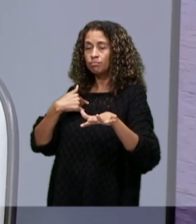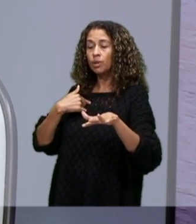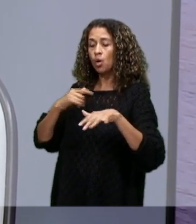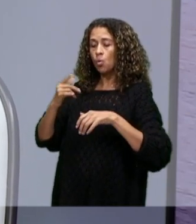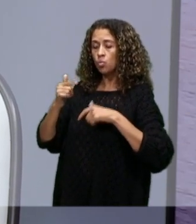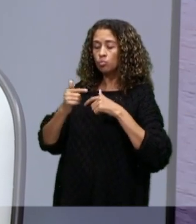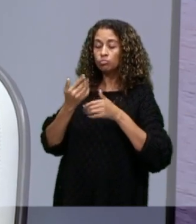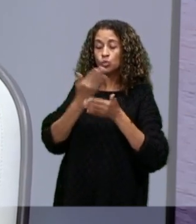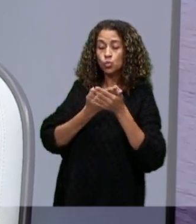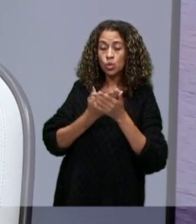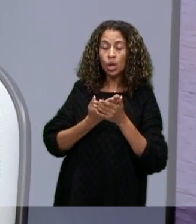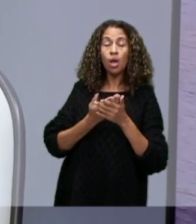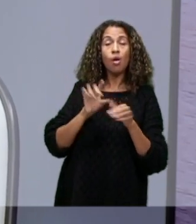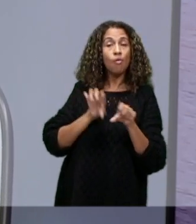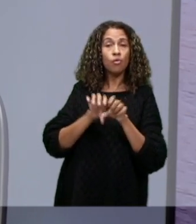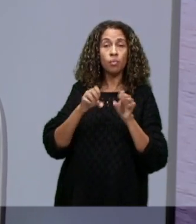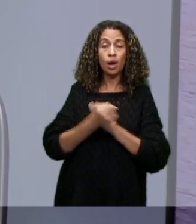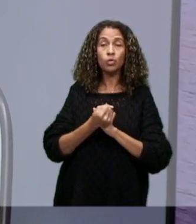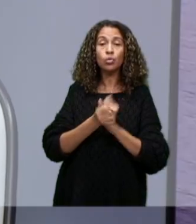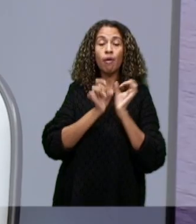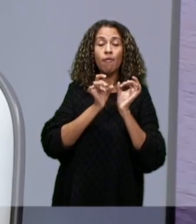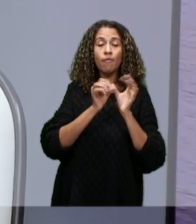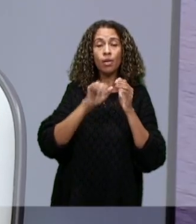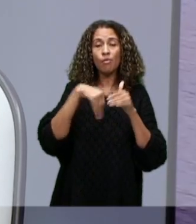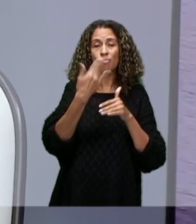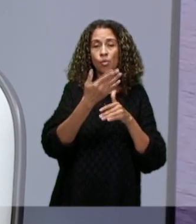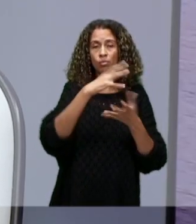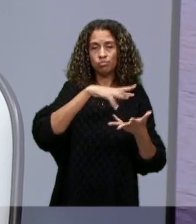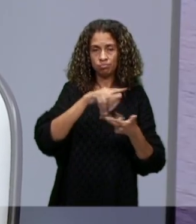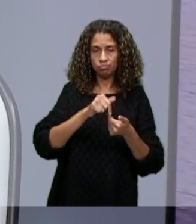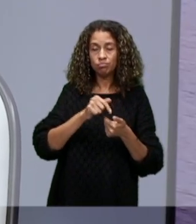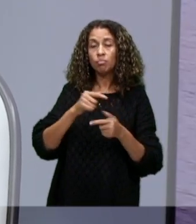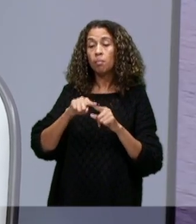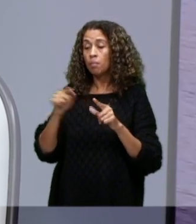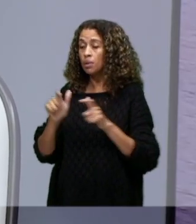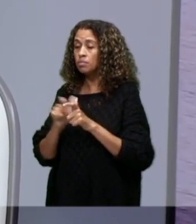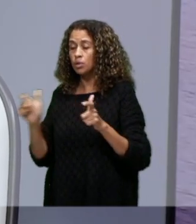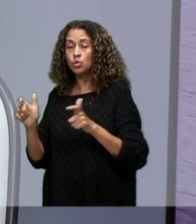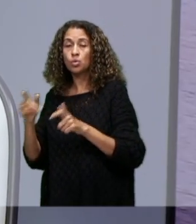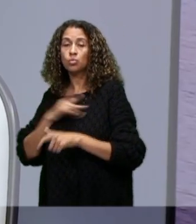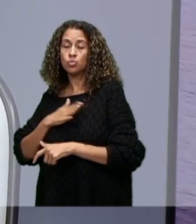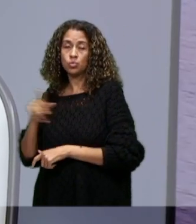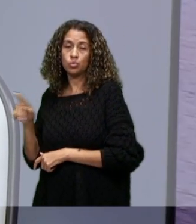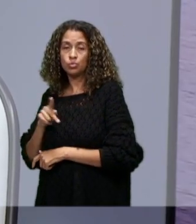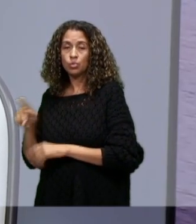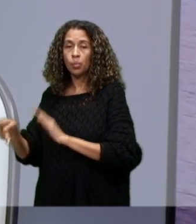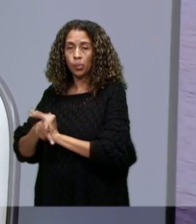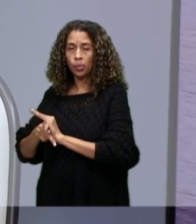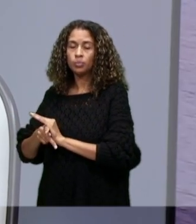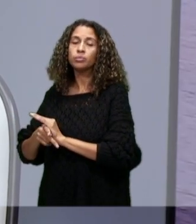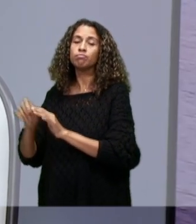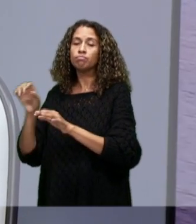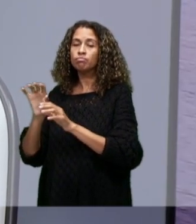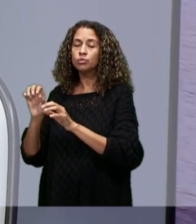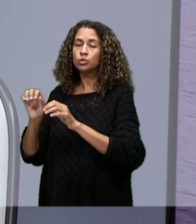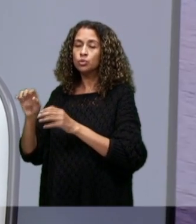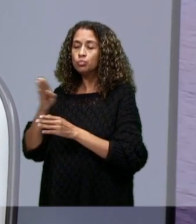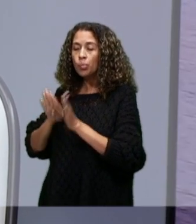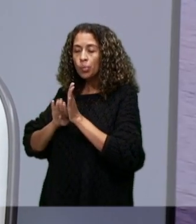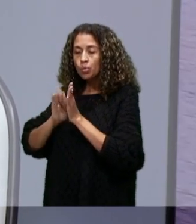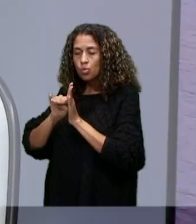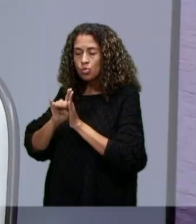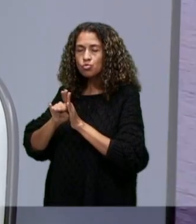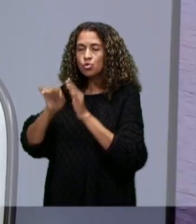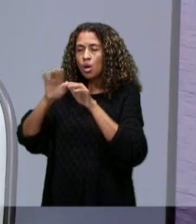na graduação, mas a maioria dos meus colegas de pós são professores da biologia, da área da oceanografia,